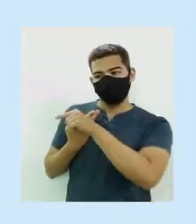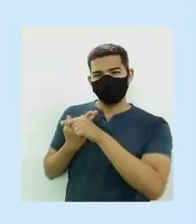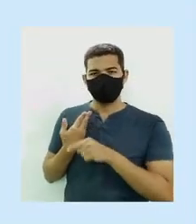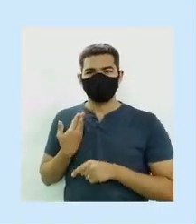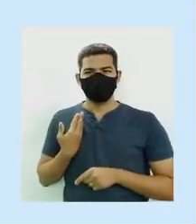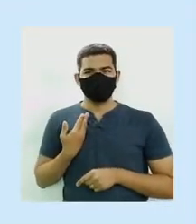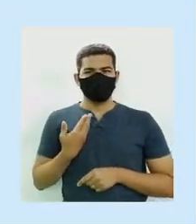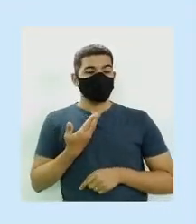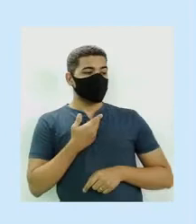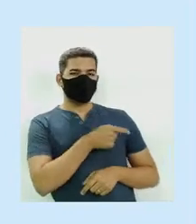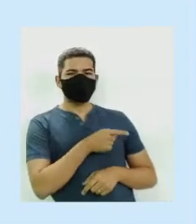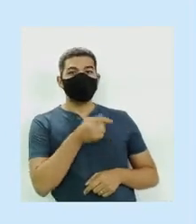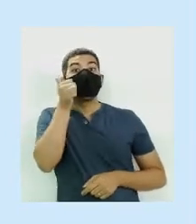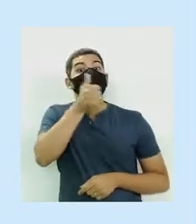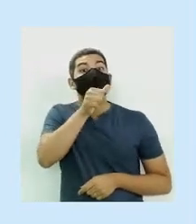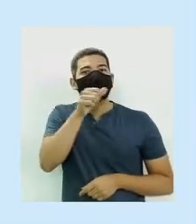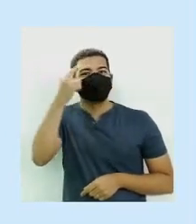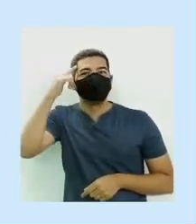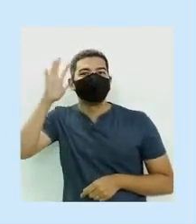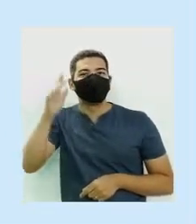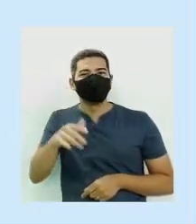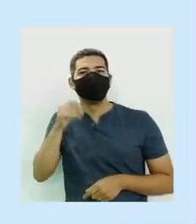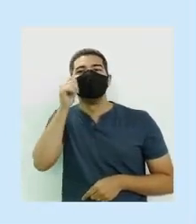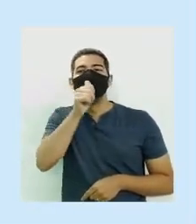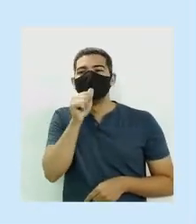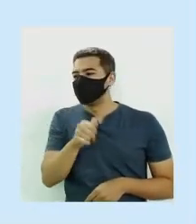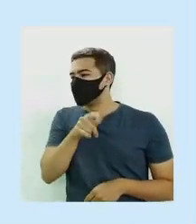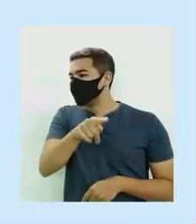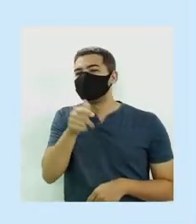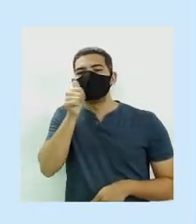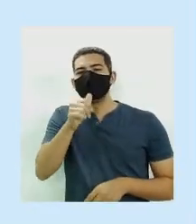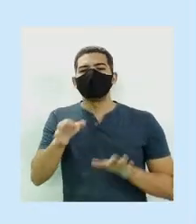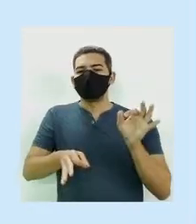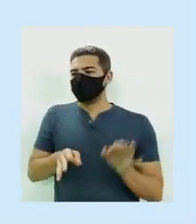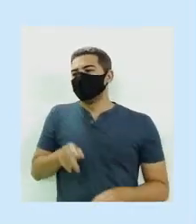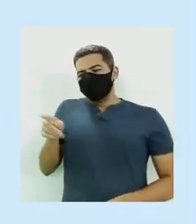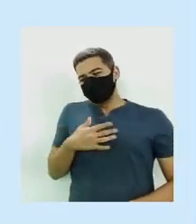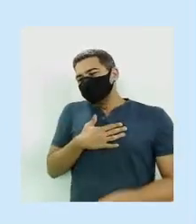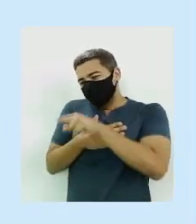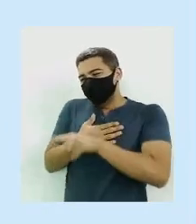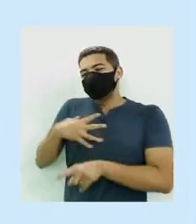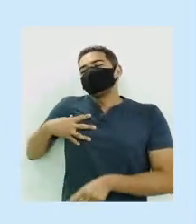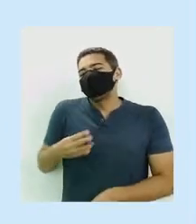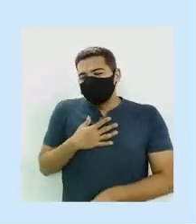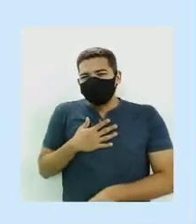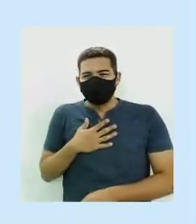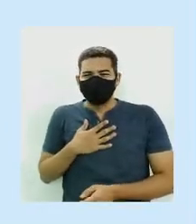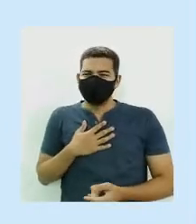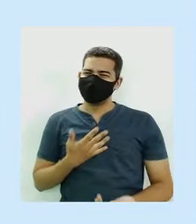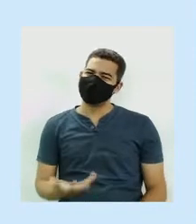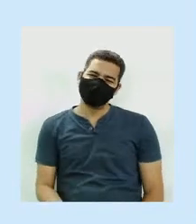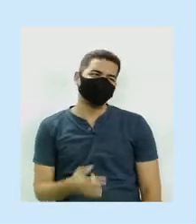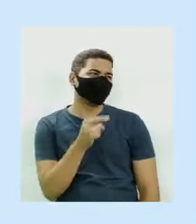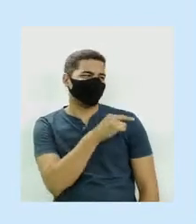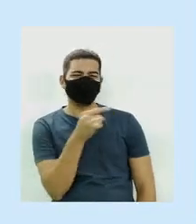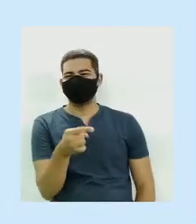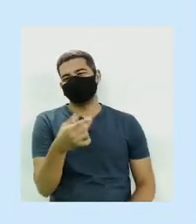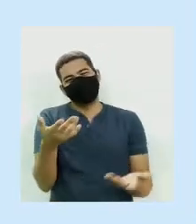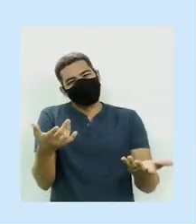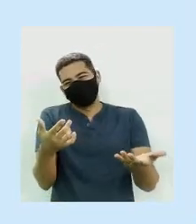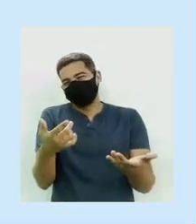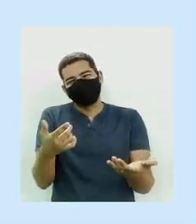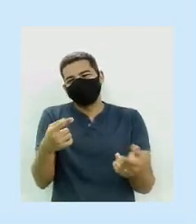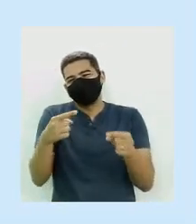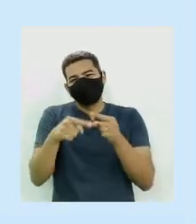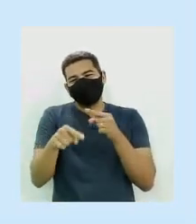gente chamar a nossa mãe para fazer o nosso julgamento de apresentação de slam? Não é nem justo com os outros. Então a gente